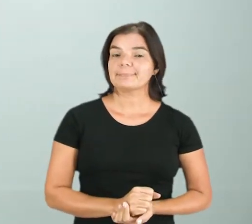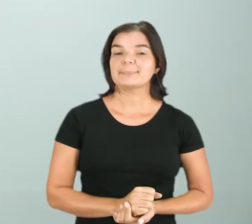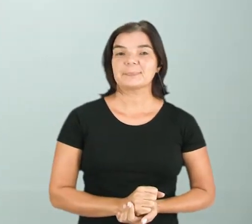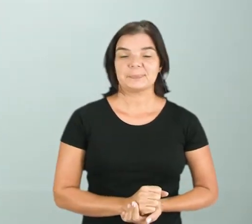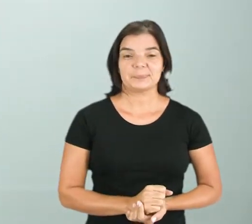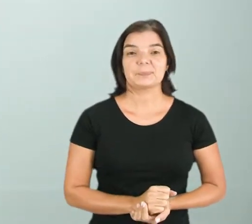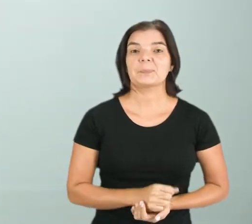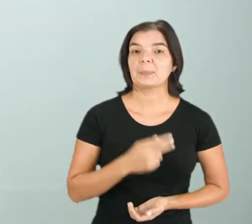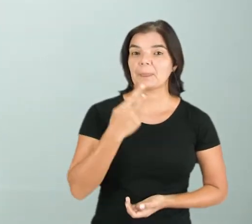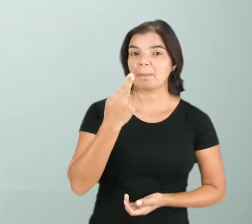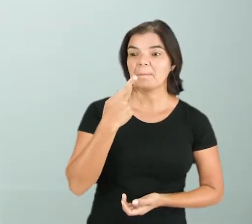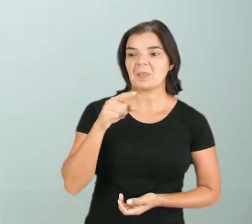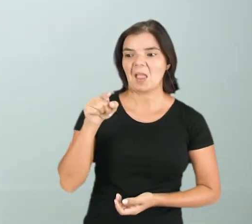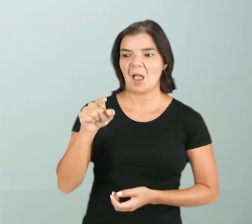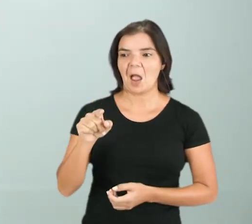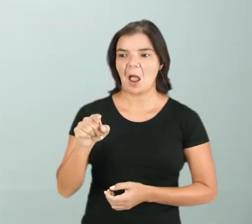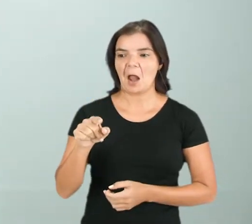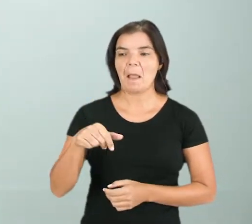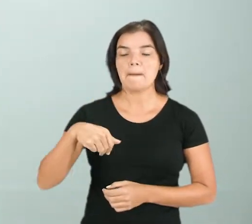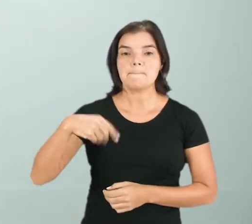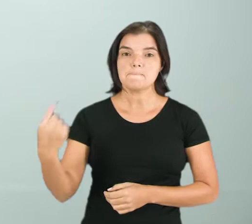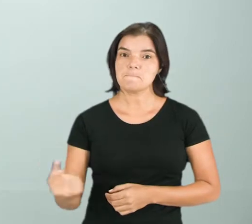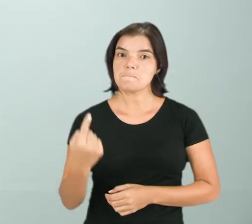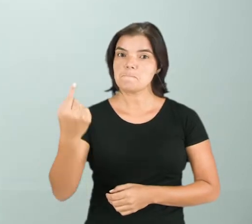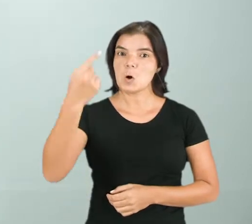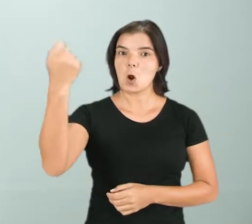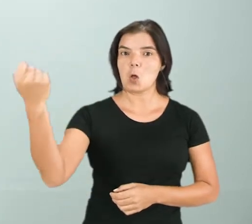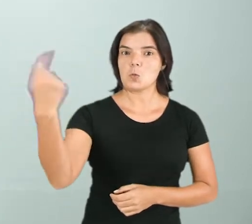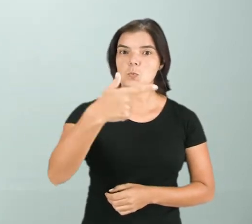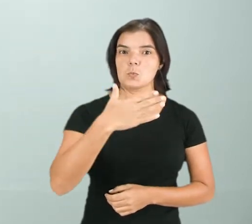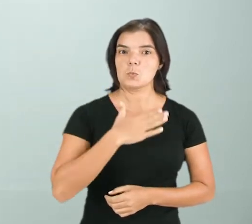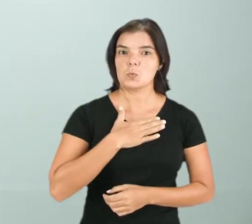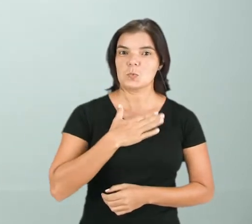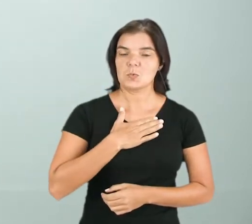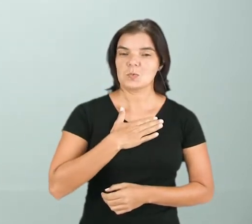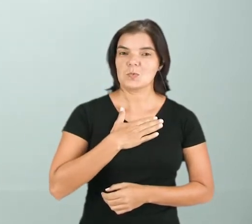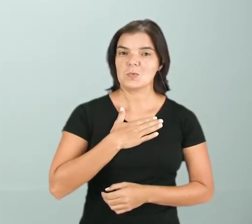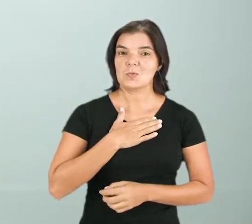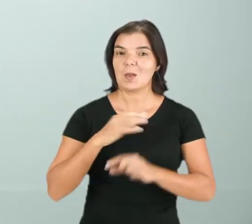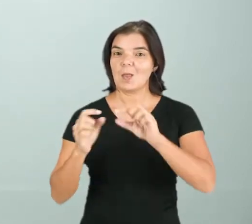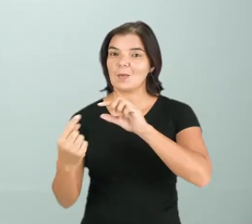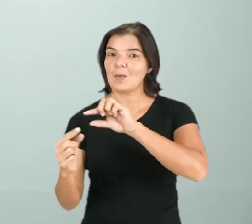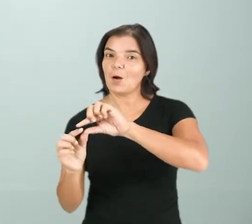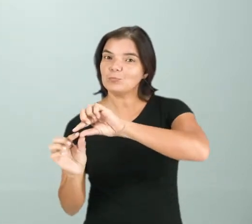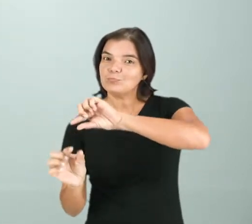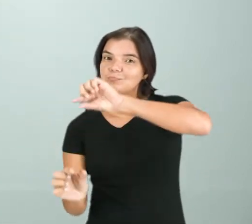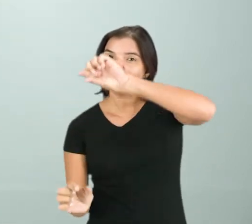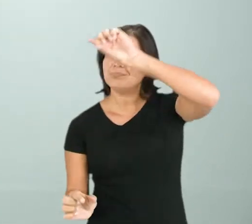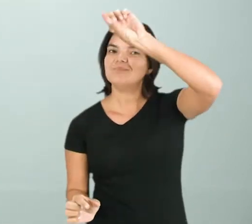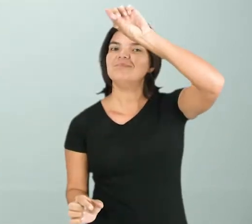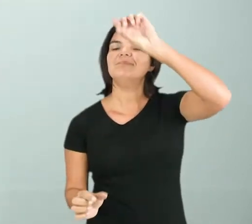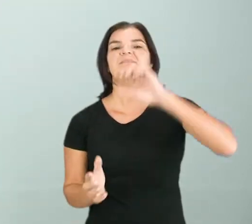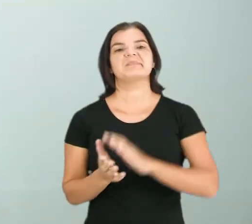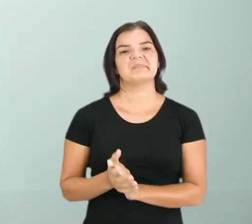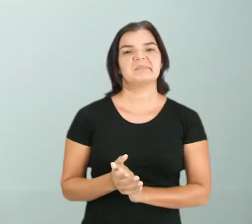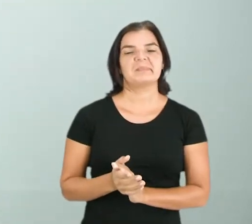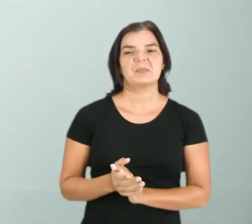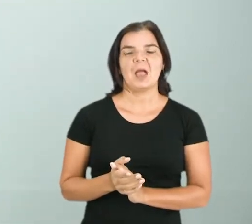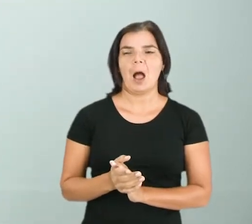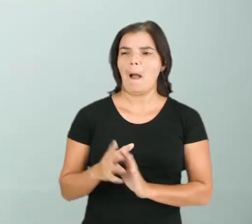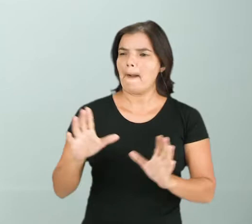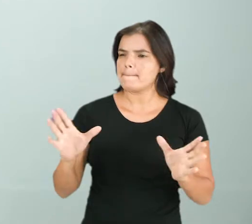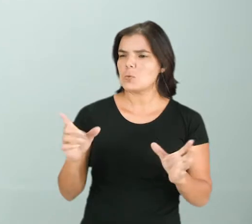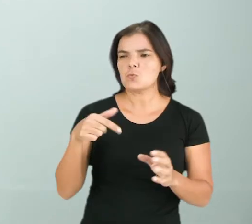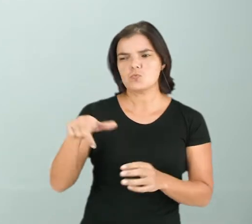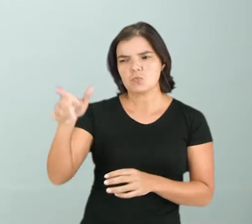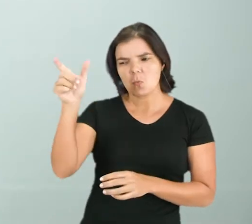Quando você fala assim, o fulano é maior do que eu, você está falando em quê? Em altura. O fulano é mais fofinho do que eu,